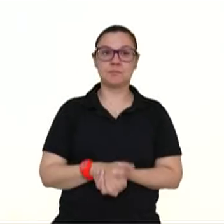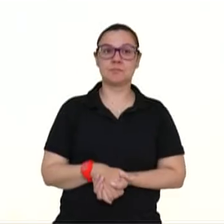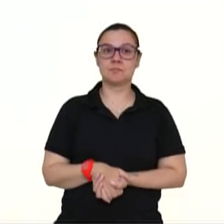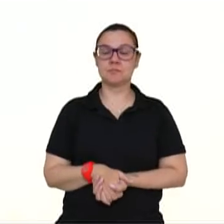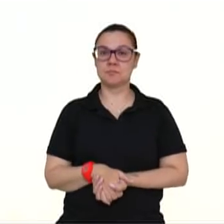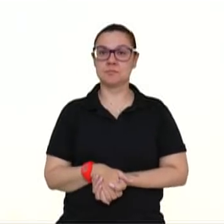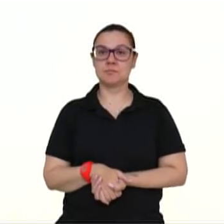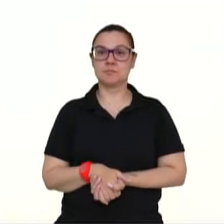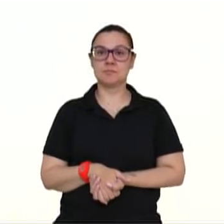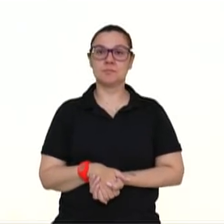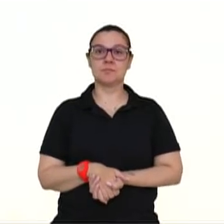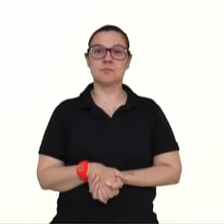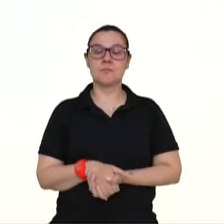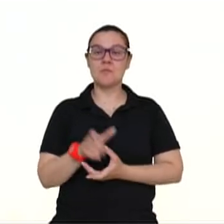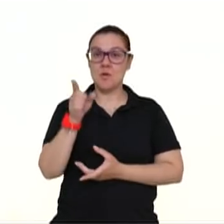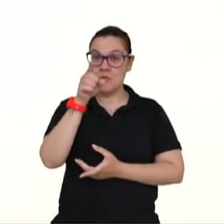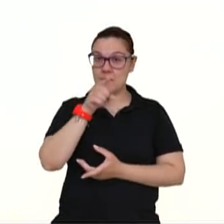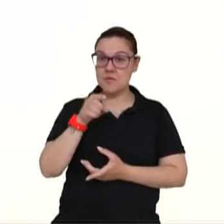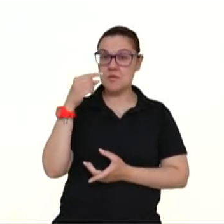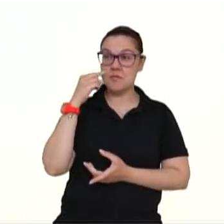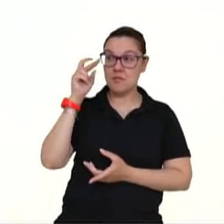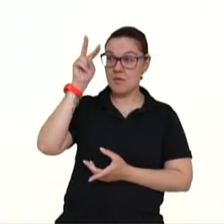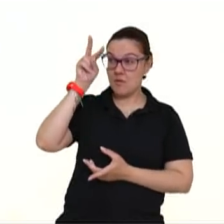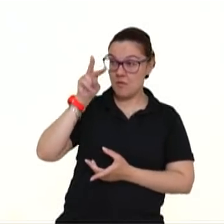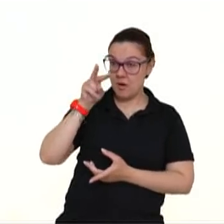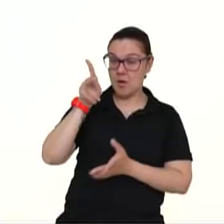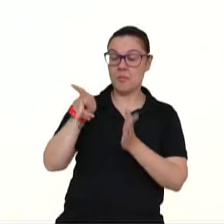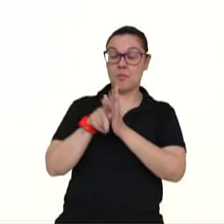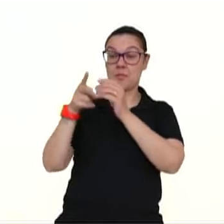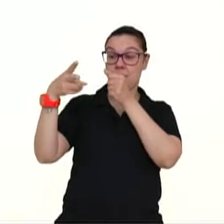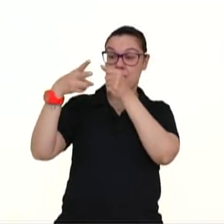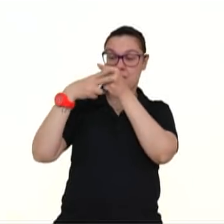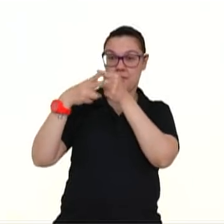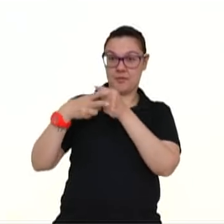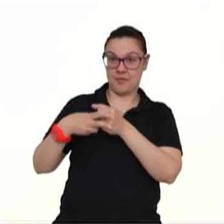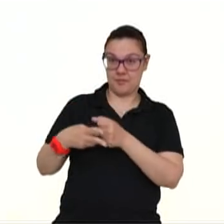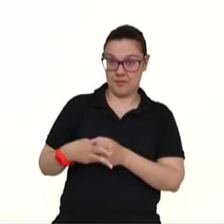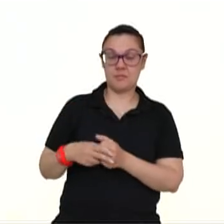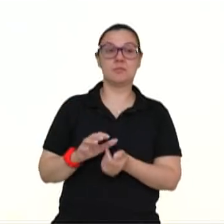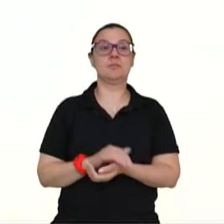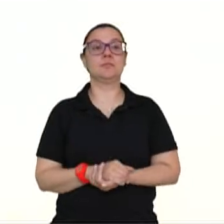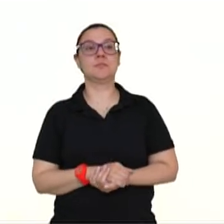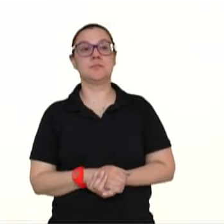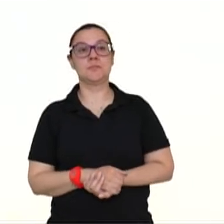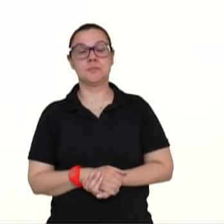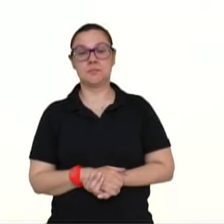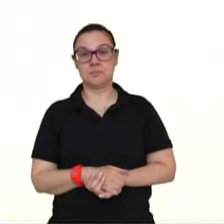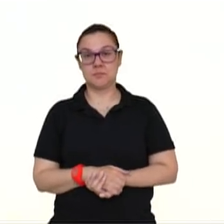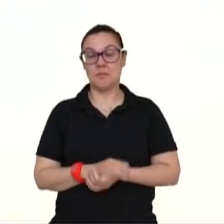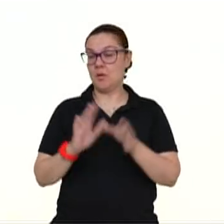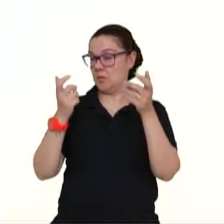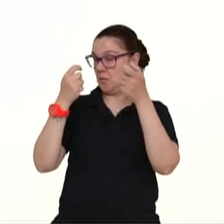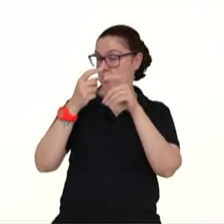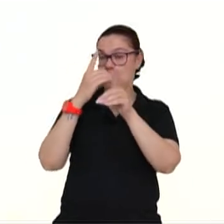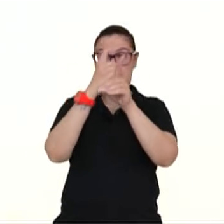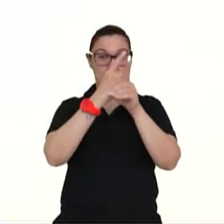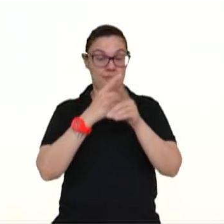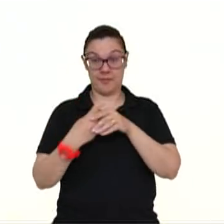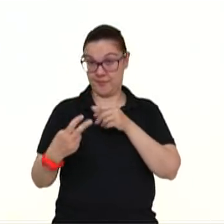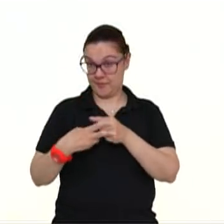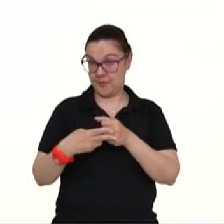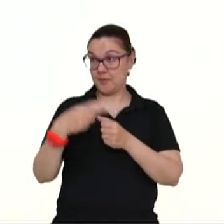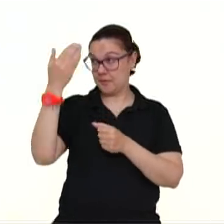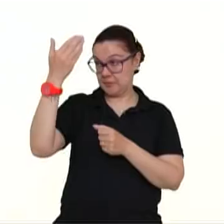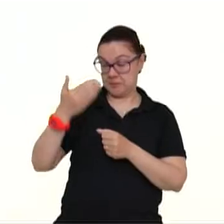poema? Vocês vão olhar para o verbo, já identificaram o verbo, né? A prof nem precisa falar